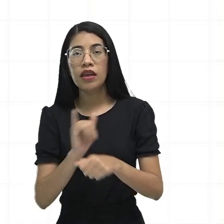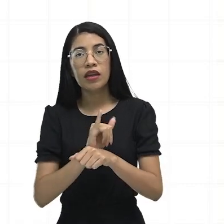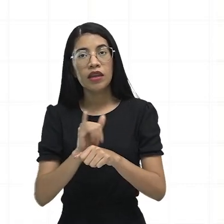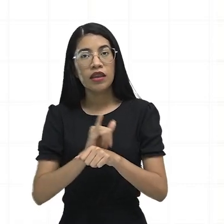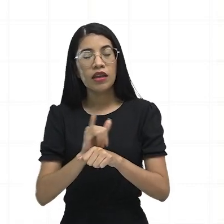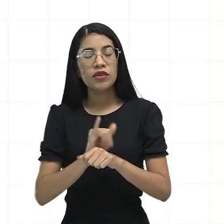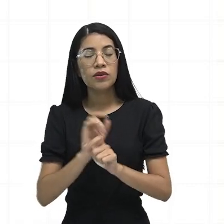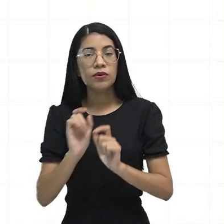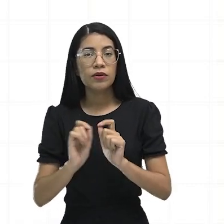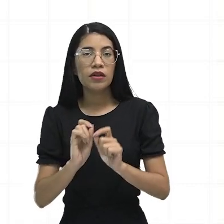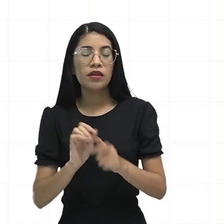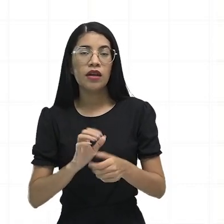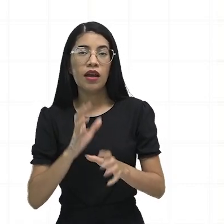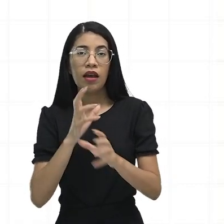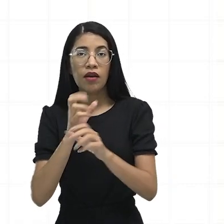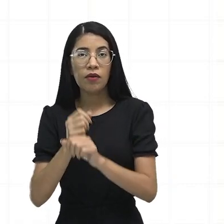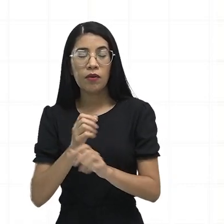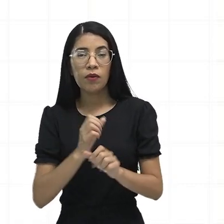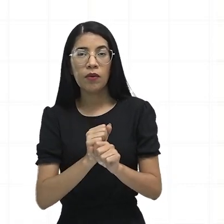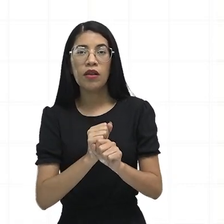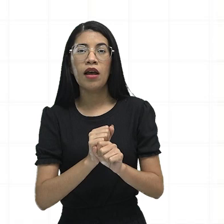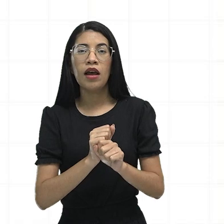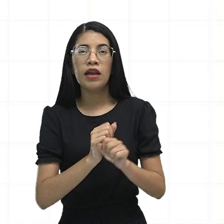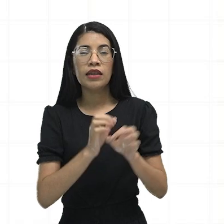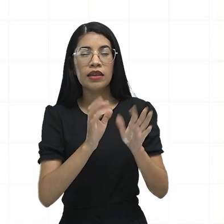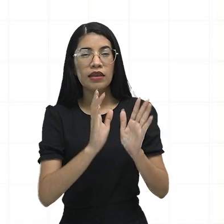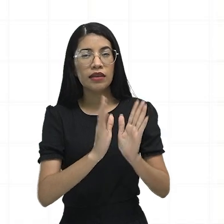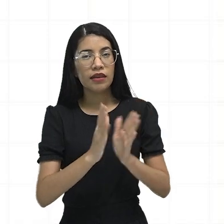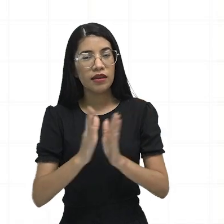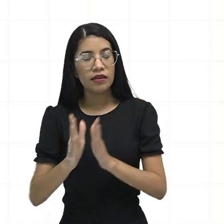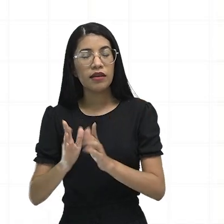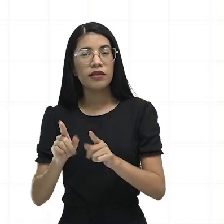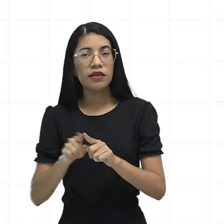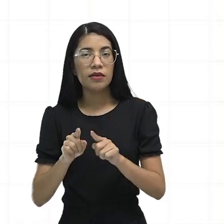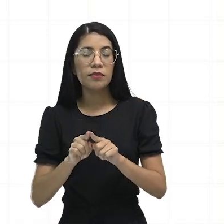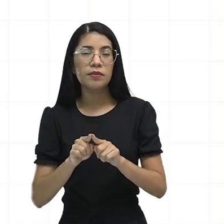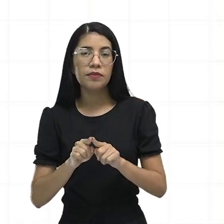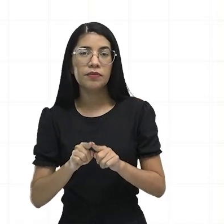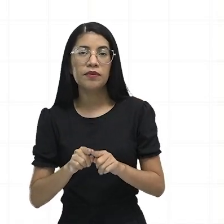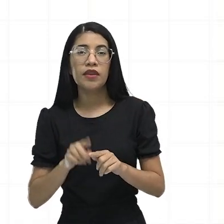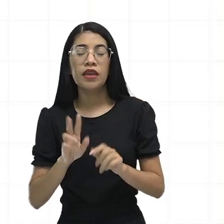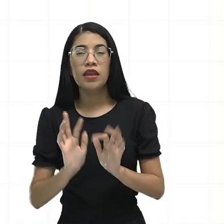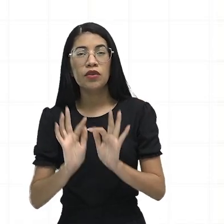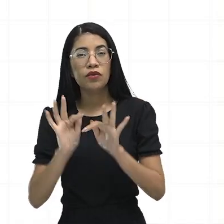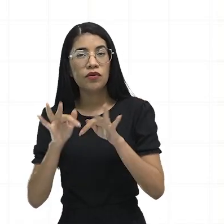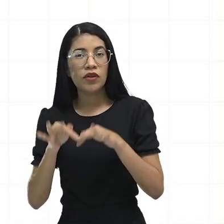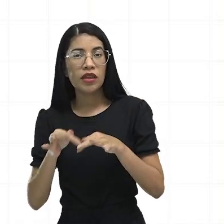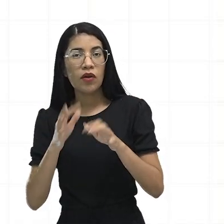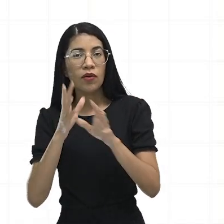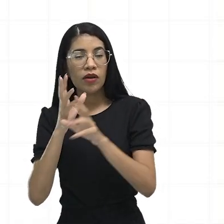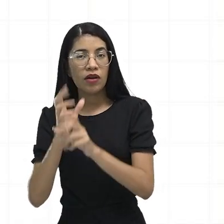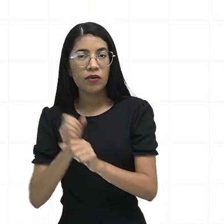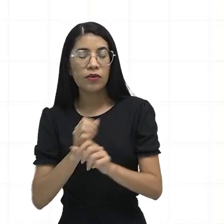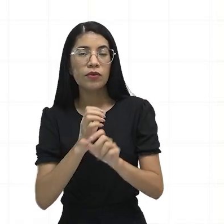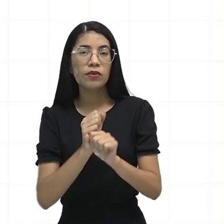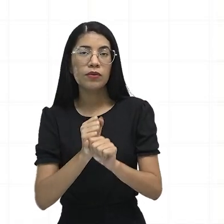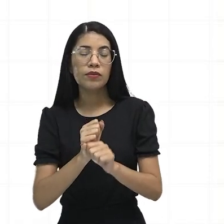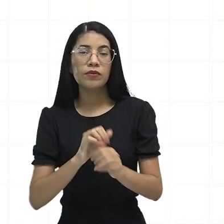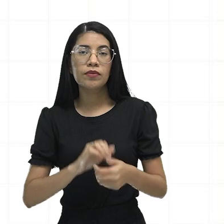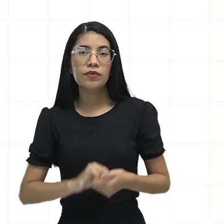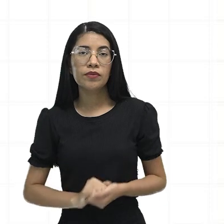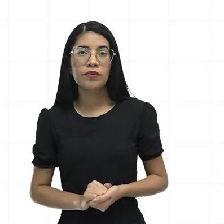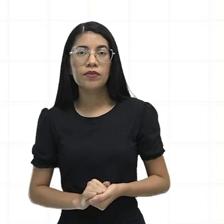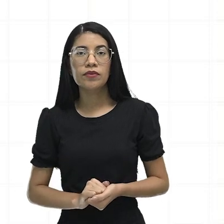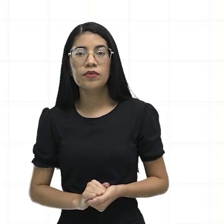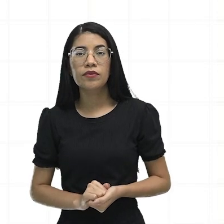resolução correto para cada um dos casos. E por fim resolver a equação. Muito bem,